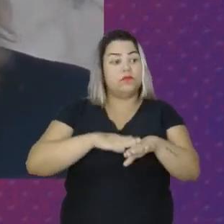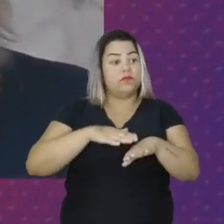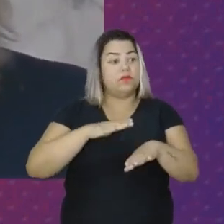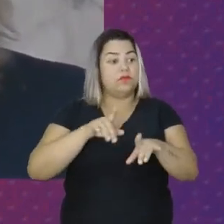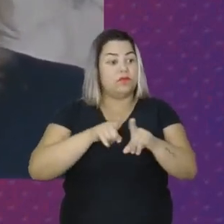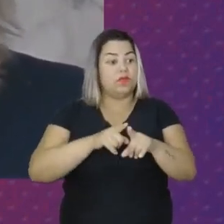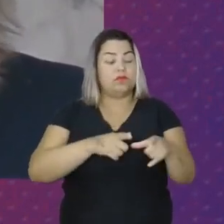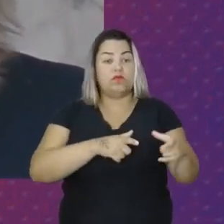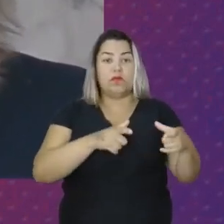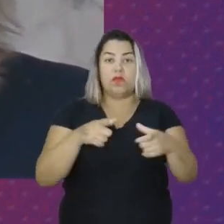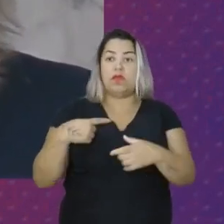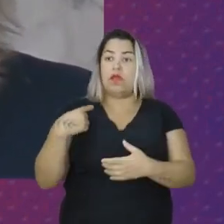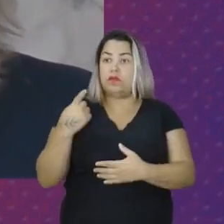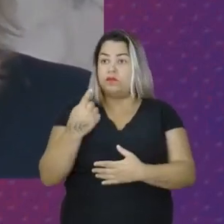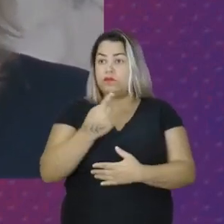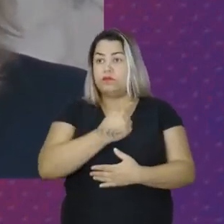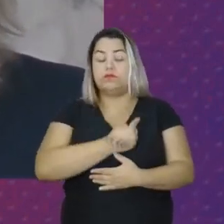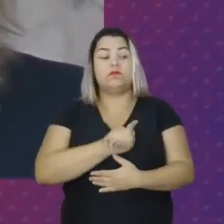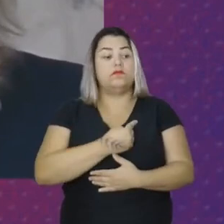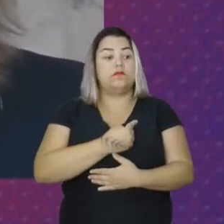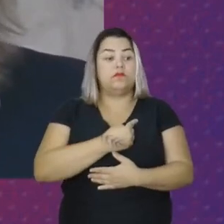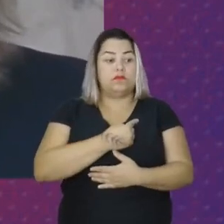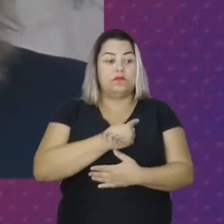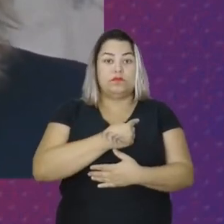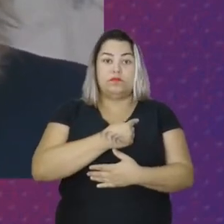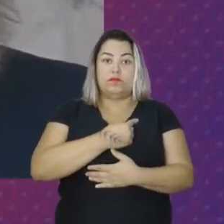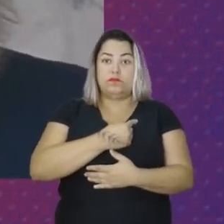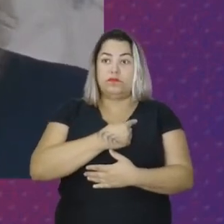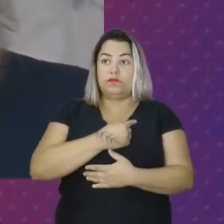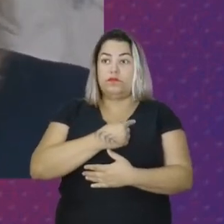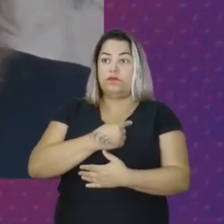as áreas que nós estamos